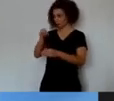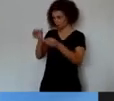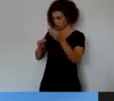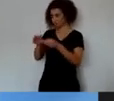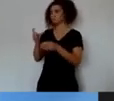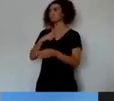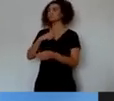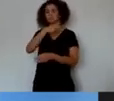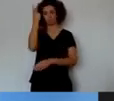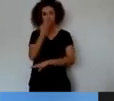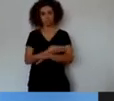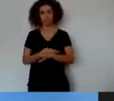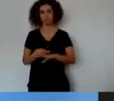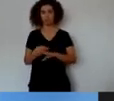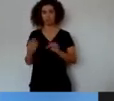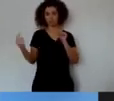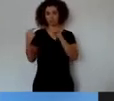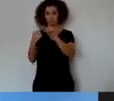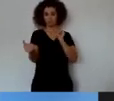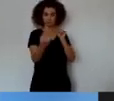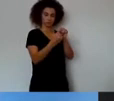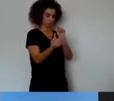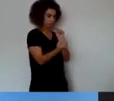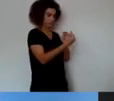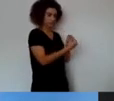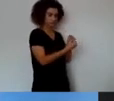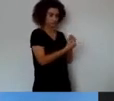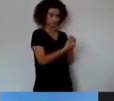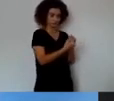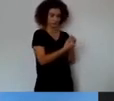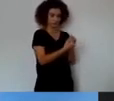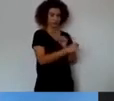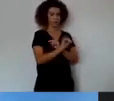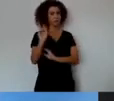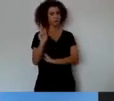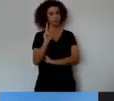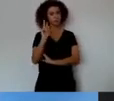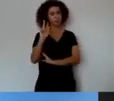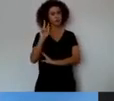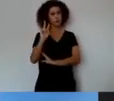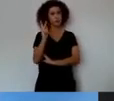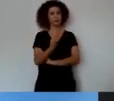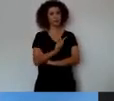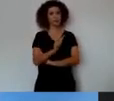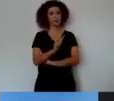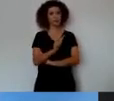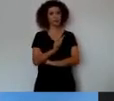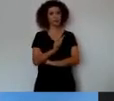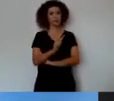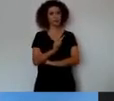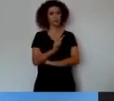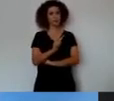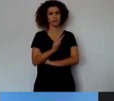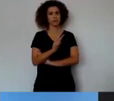pensando qual é a importância disso para vocês, talvez fazer a pergunta contrária. Quando foi que vocês pararam para poder pensar qual é a importância de não